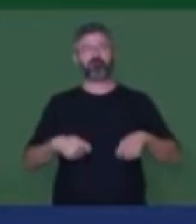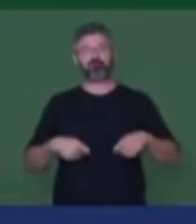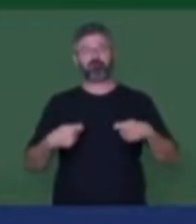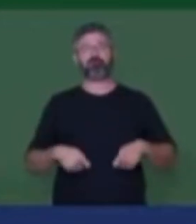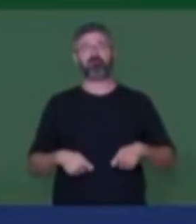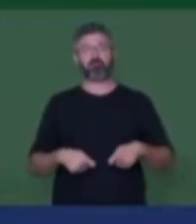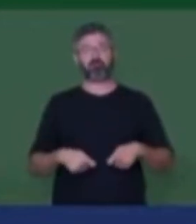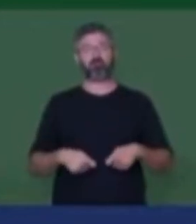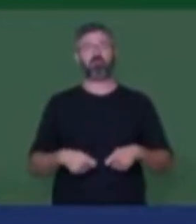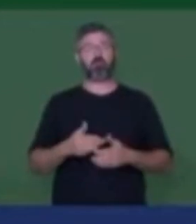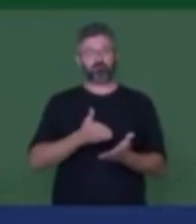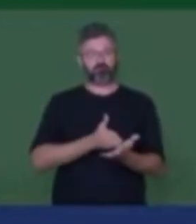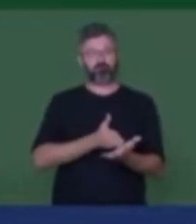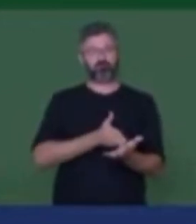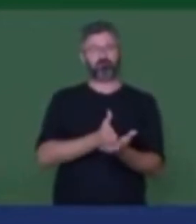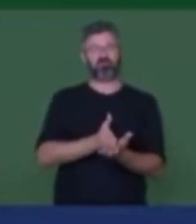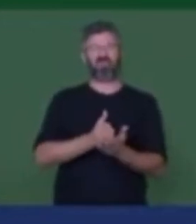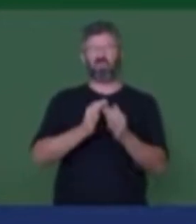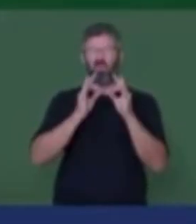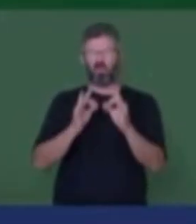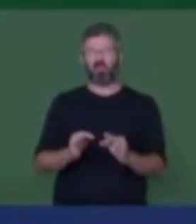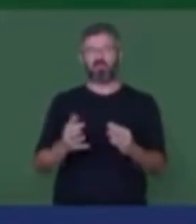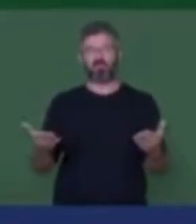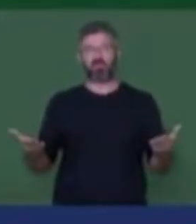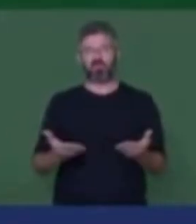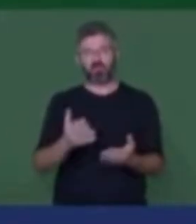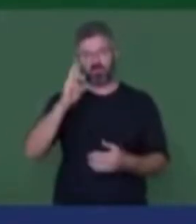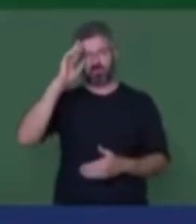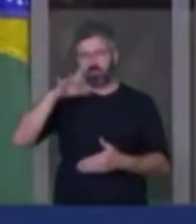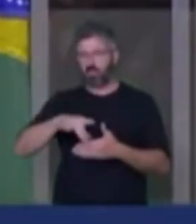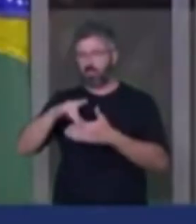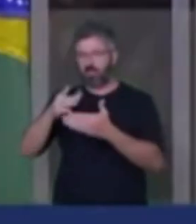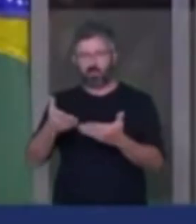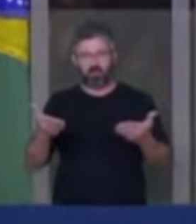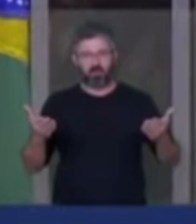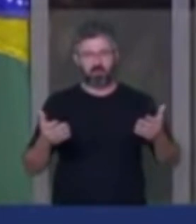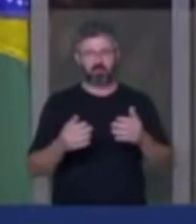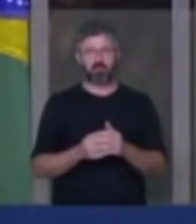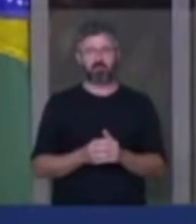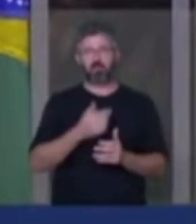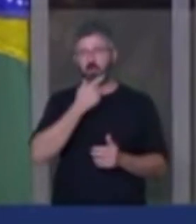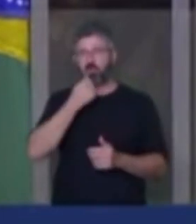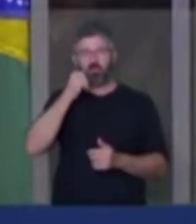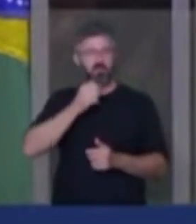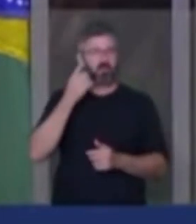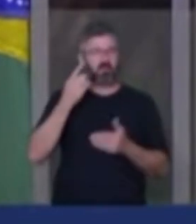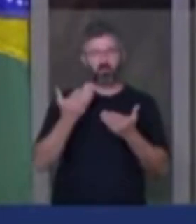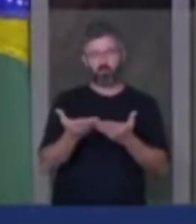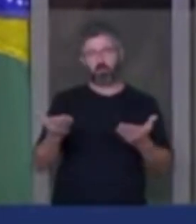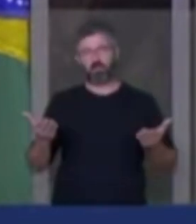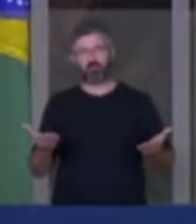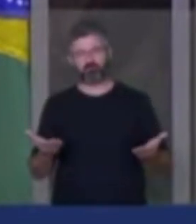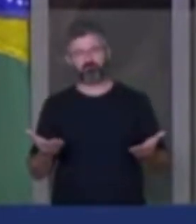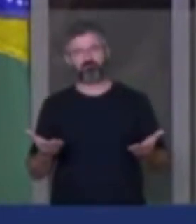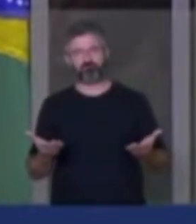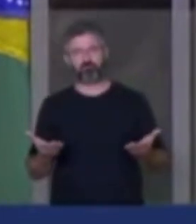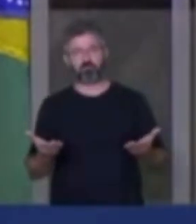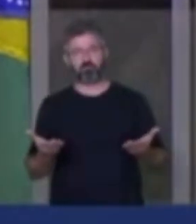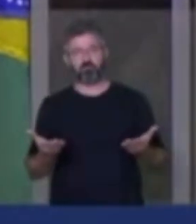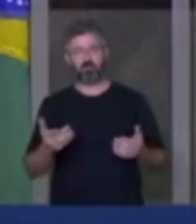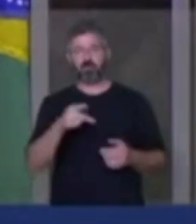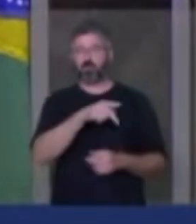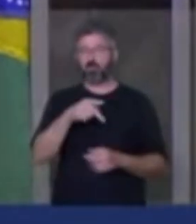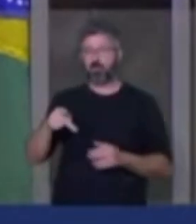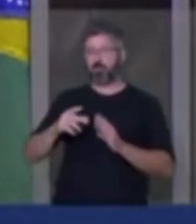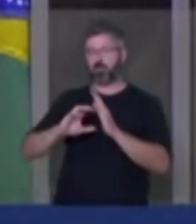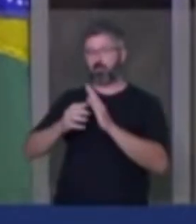e vai cumprir, eu tenho certeza hoje, senhores líderes, senhoras líderes, senhores deputados, senhoras deputadas, presidentes de